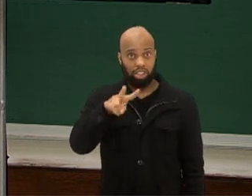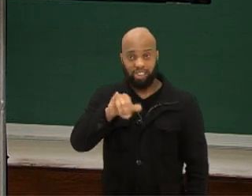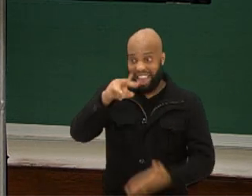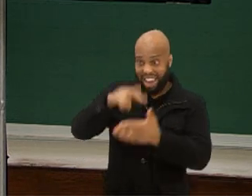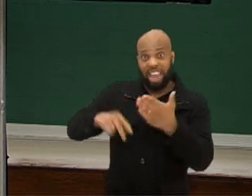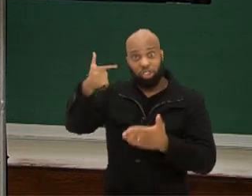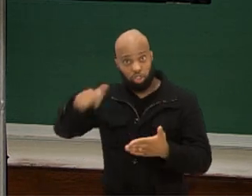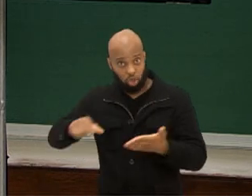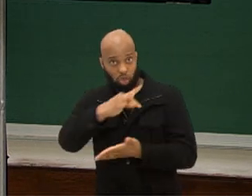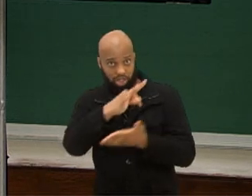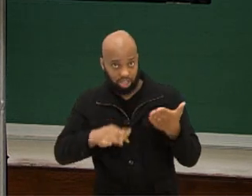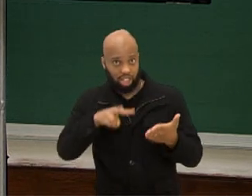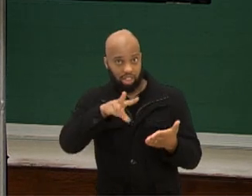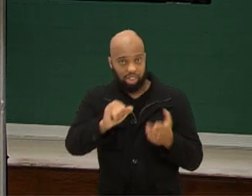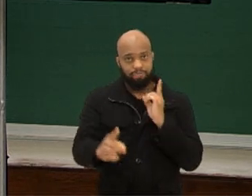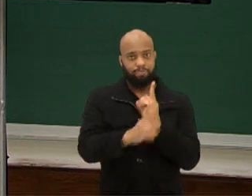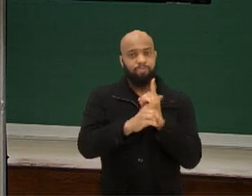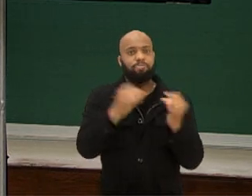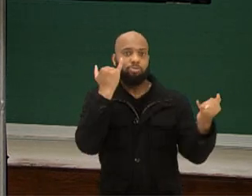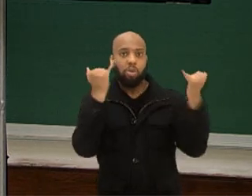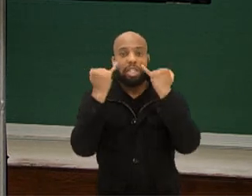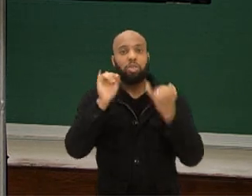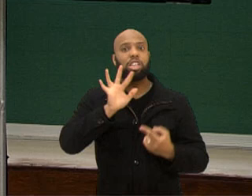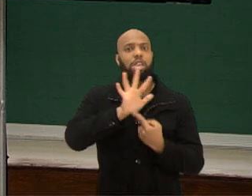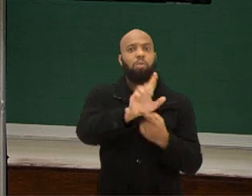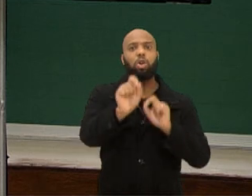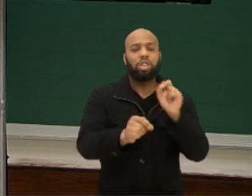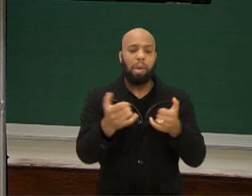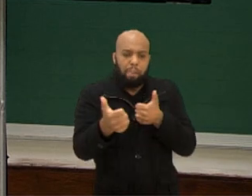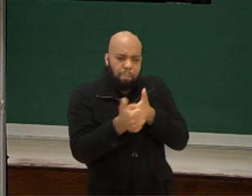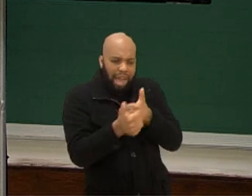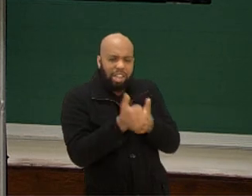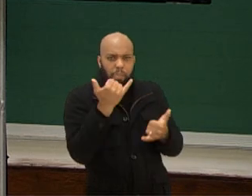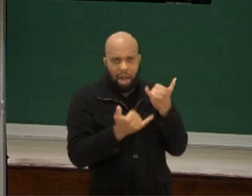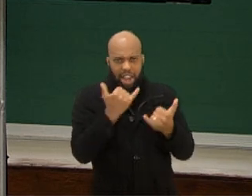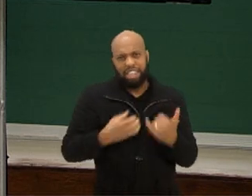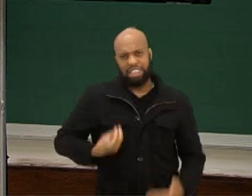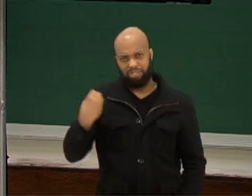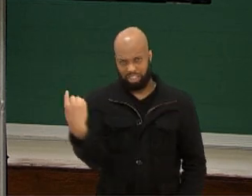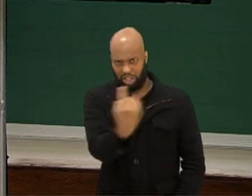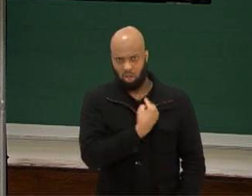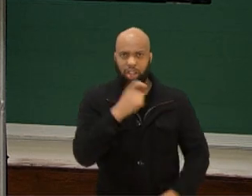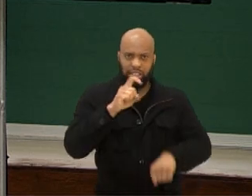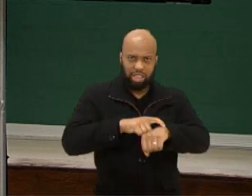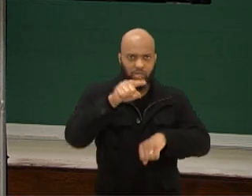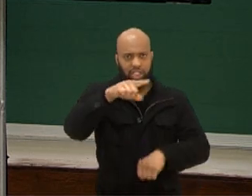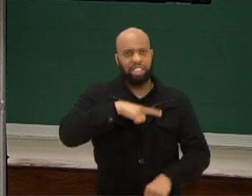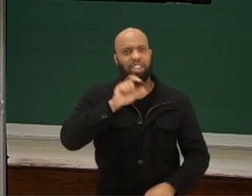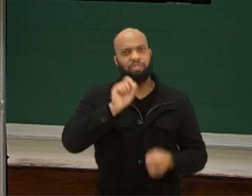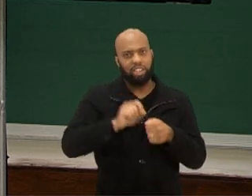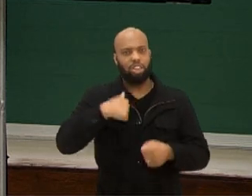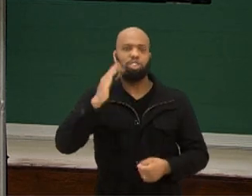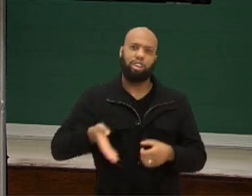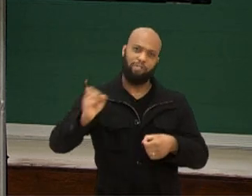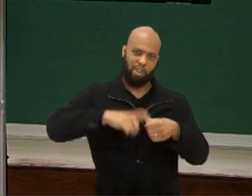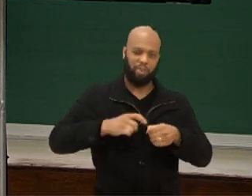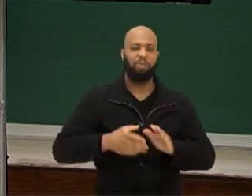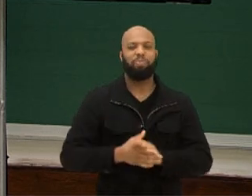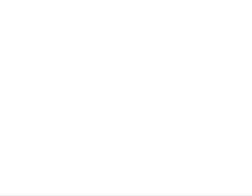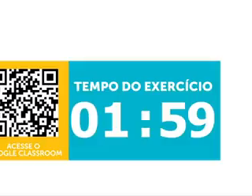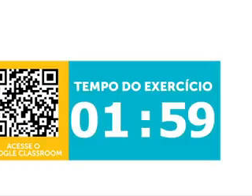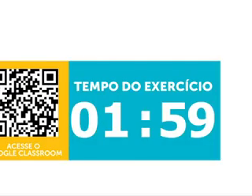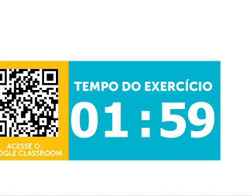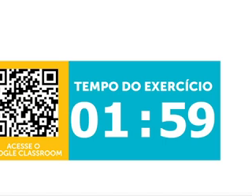vai reler o trecho e localizar a informação que se aproxima da nossa realidade. Vou dar um tempo para você fazer isso e eu já volto.